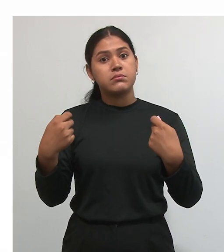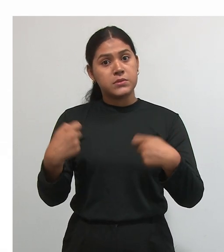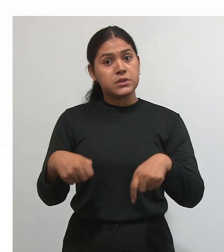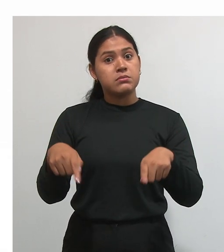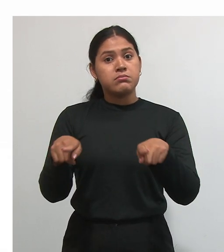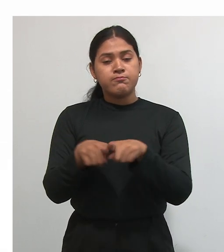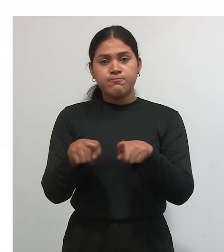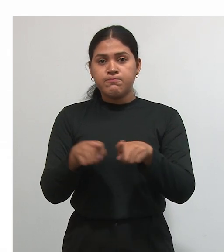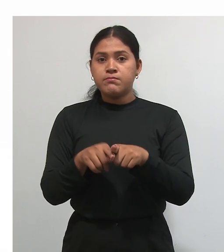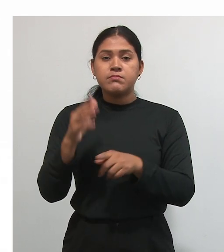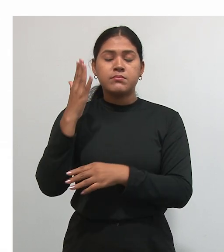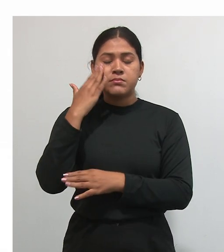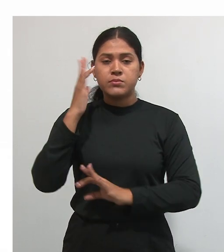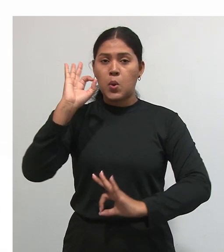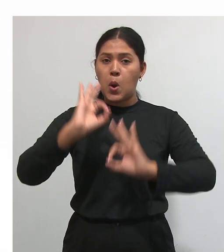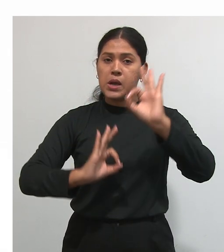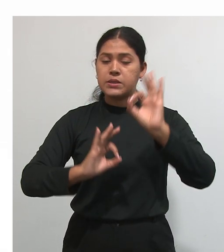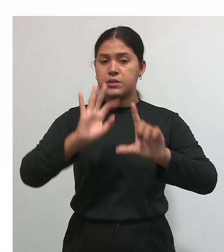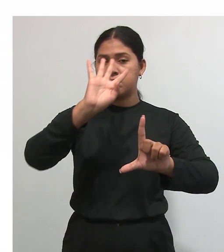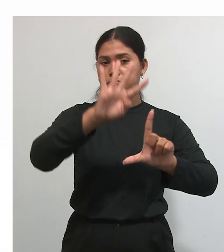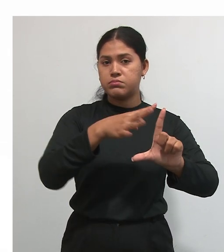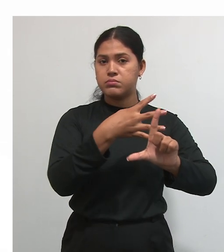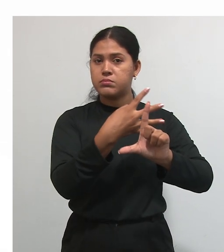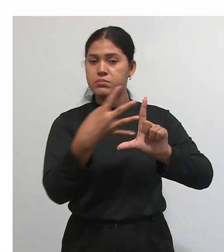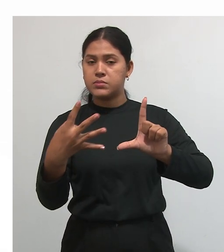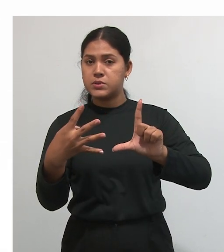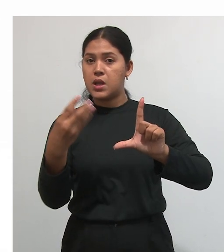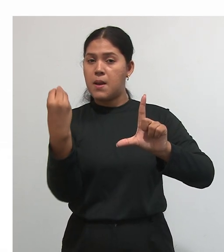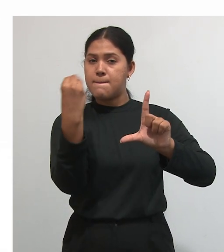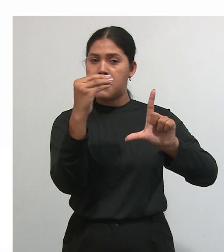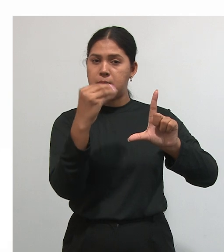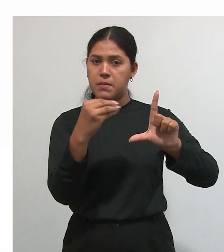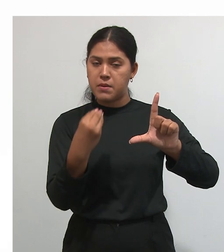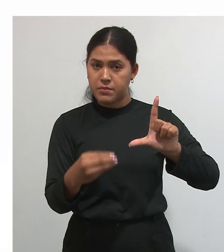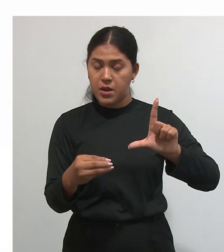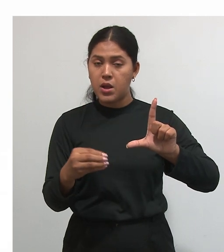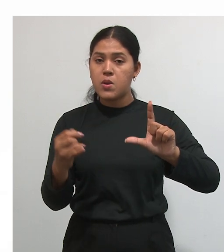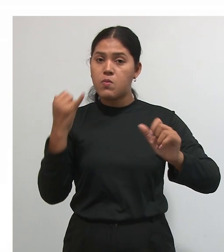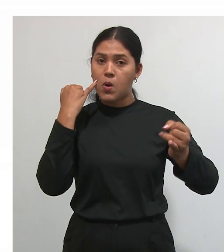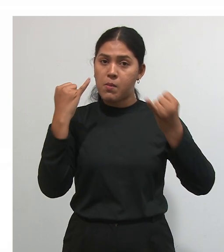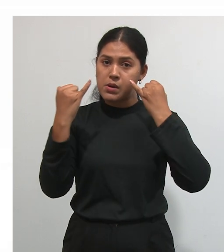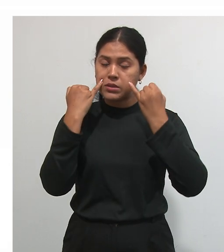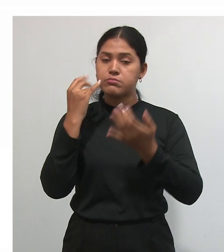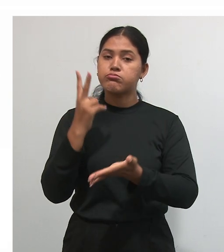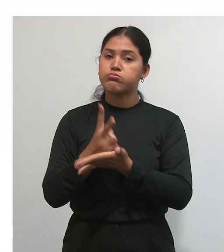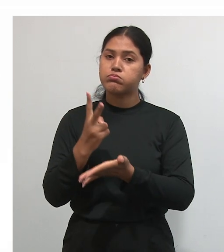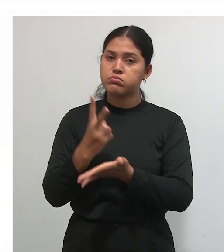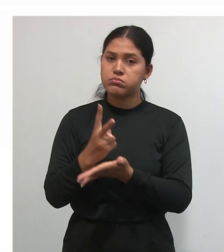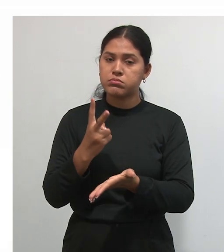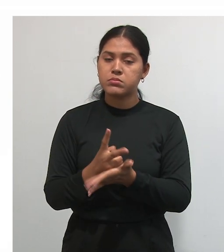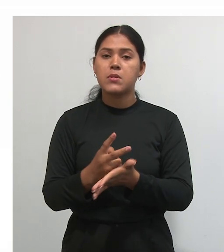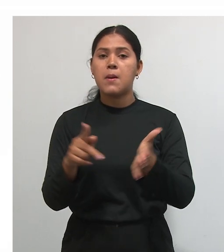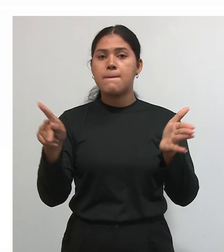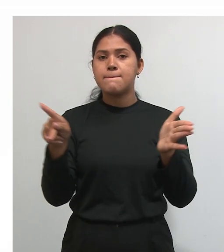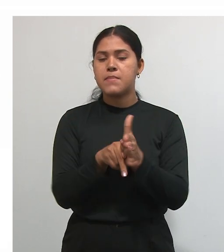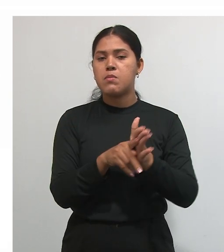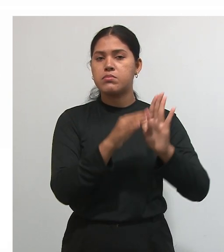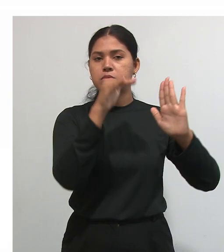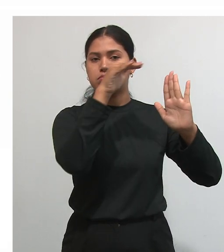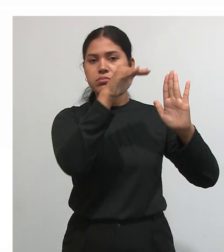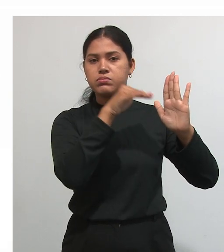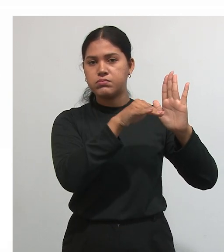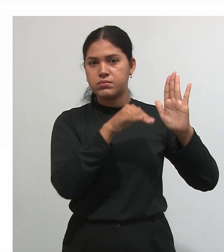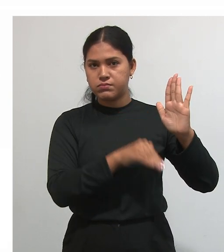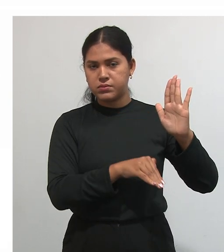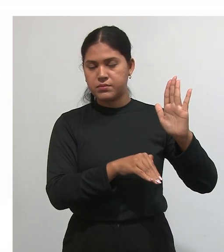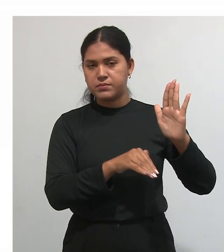os registros de controle administrativo e contábil. Então, quando é feito esse inventário físico, também permite